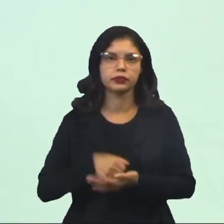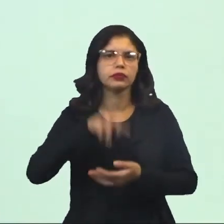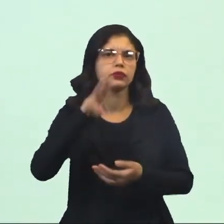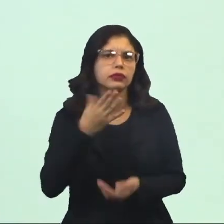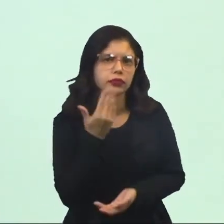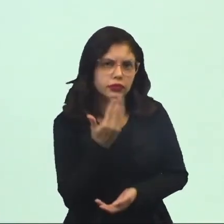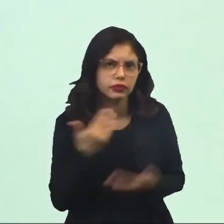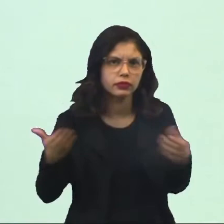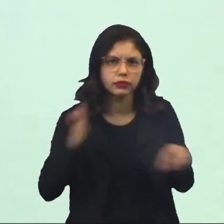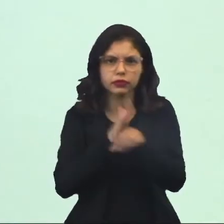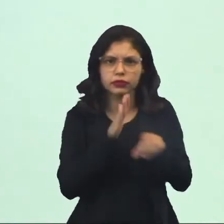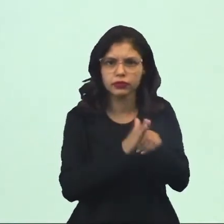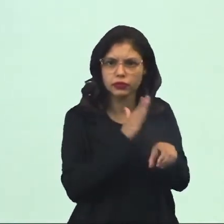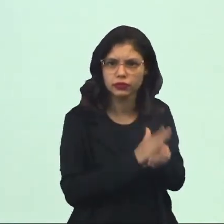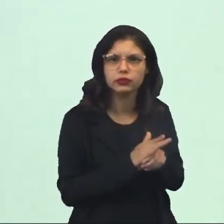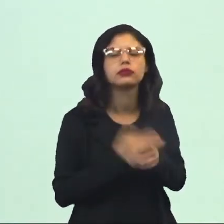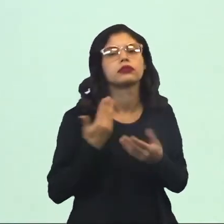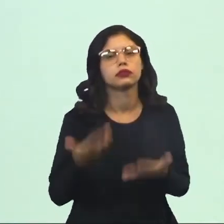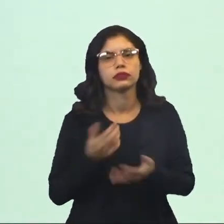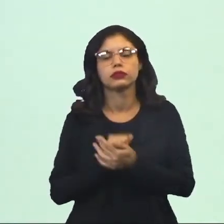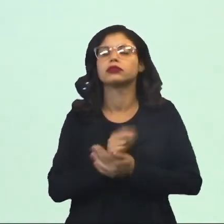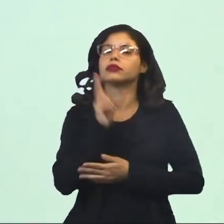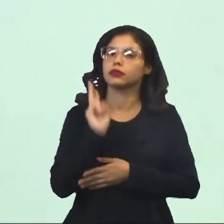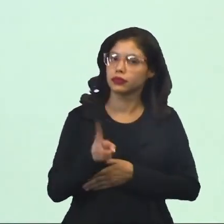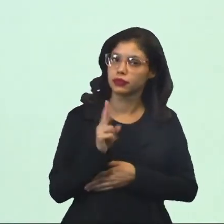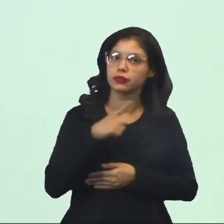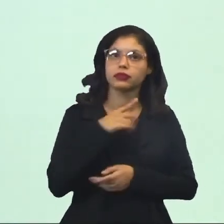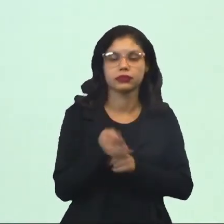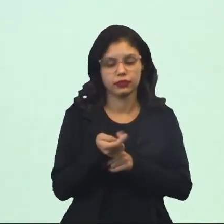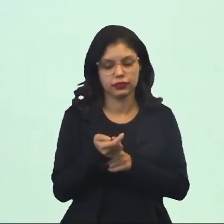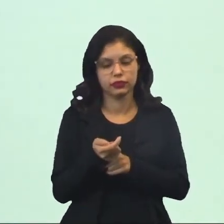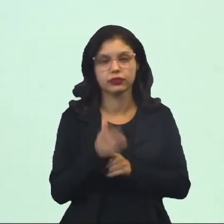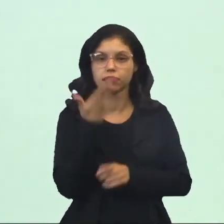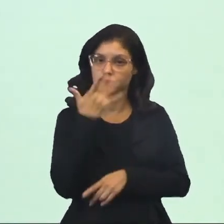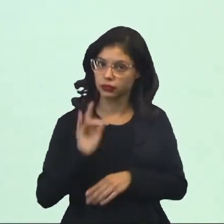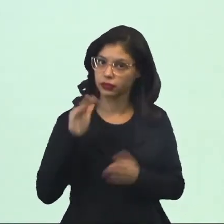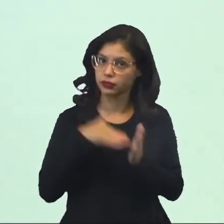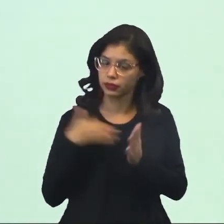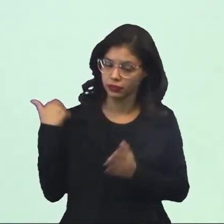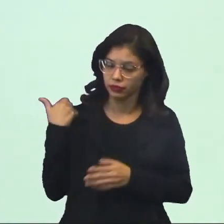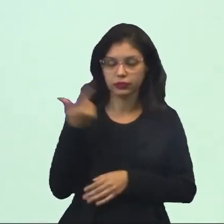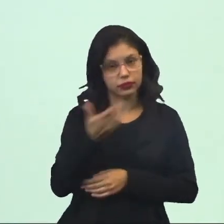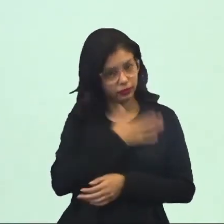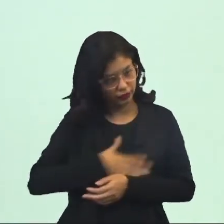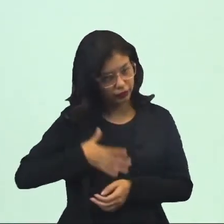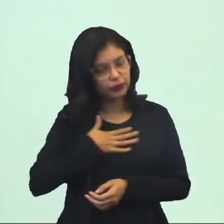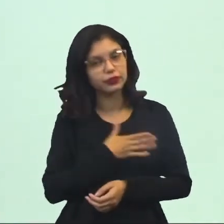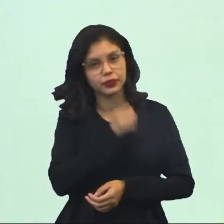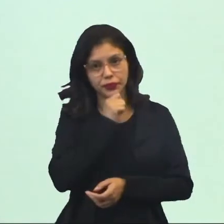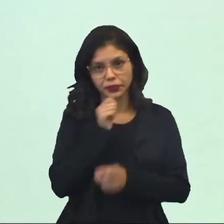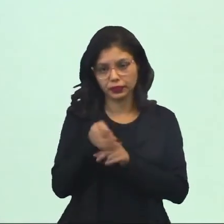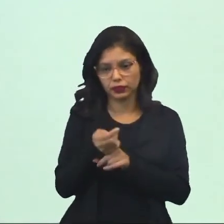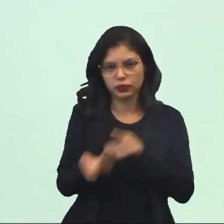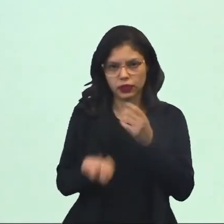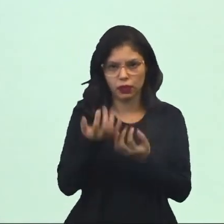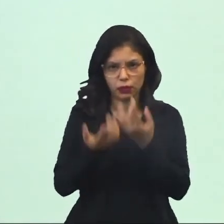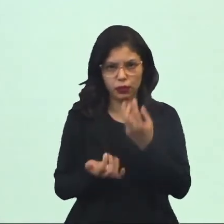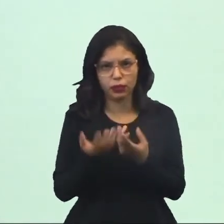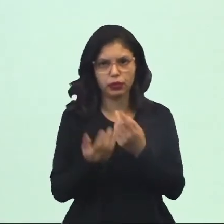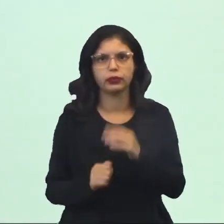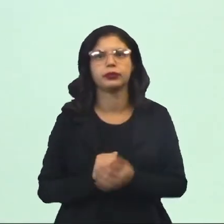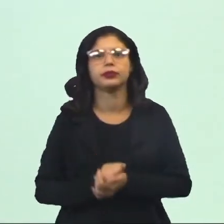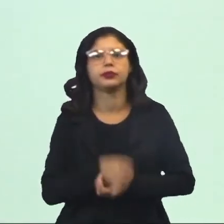casa come macaxeira, mandioca, se alimenta de milho, tem muitas crianças da idade de vocês que gostam ali do milho cozido, não é